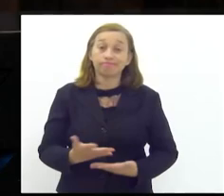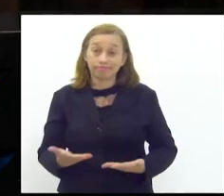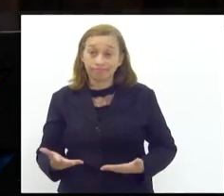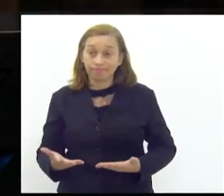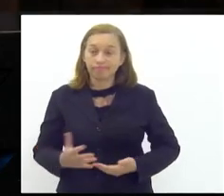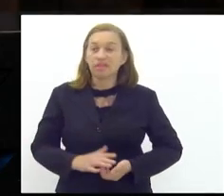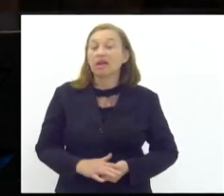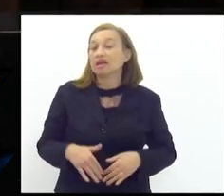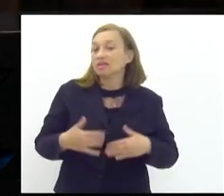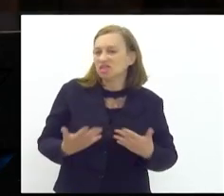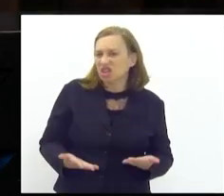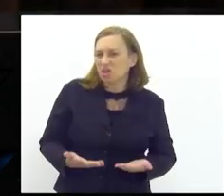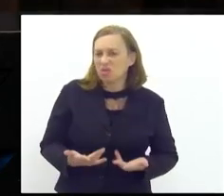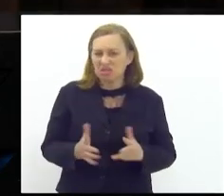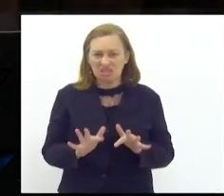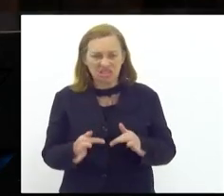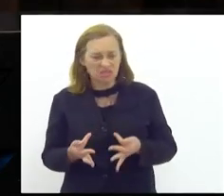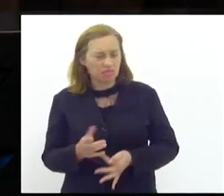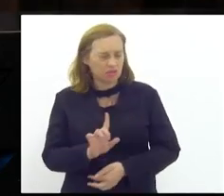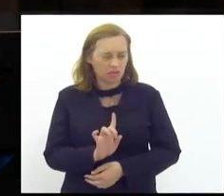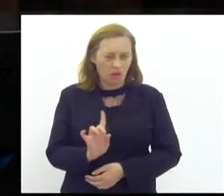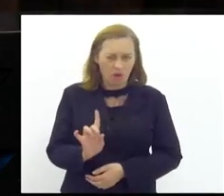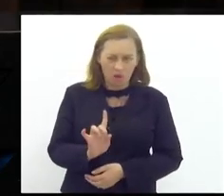Então não é coisa simples